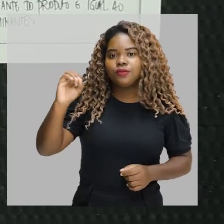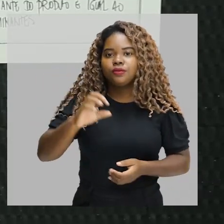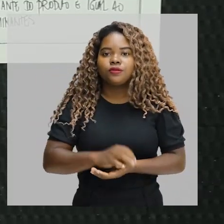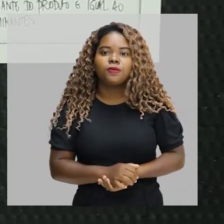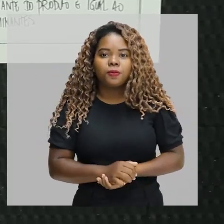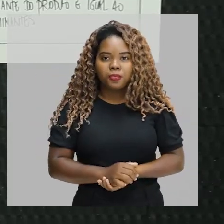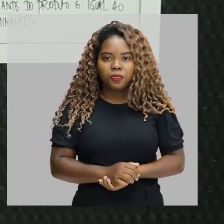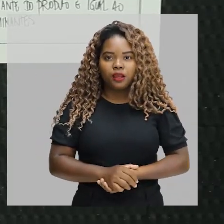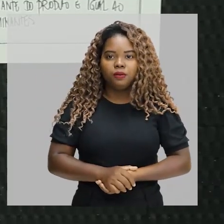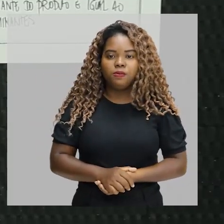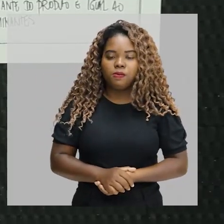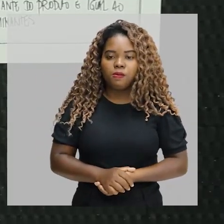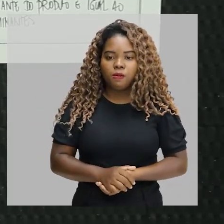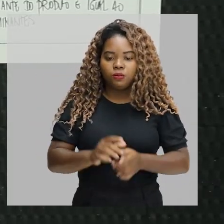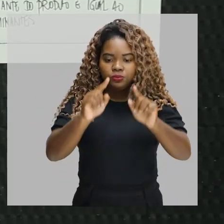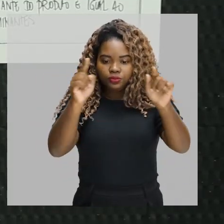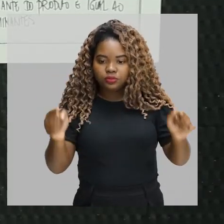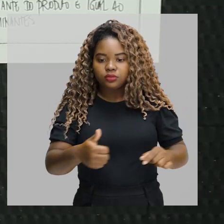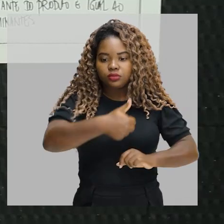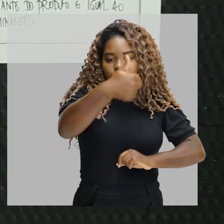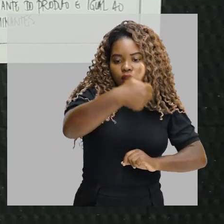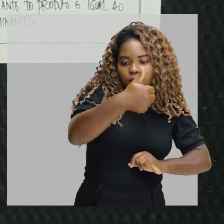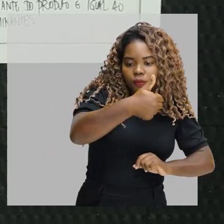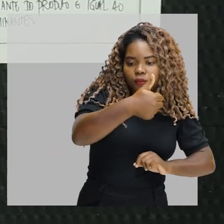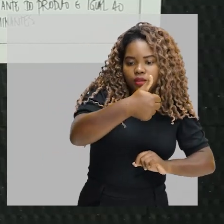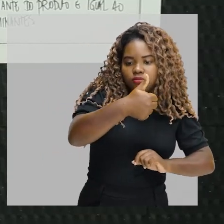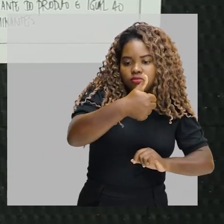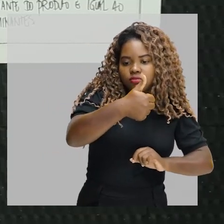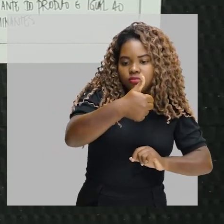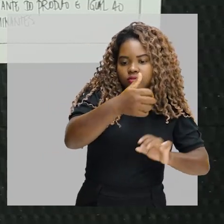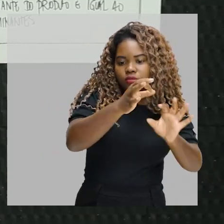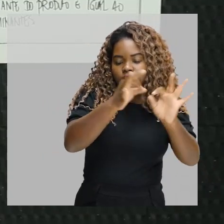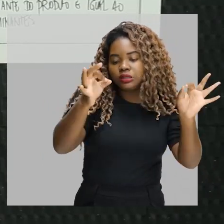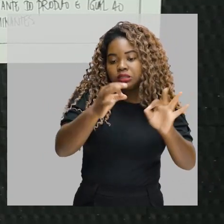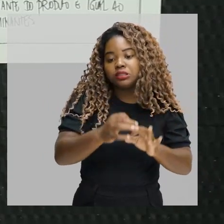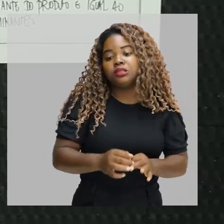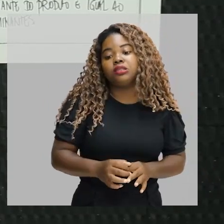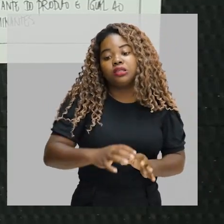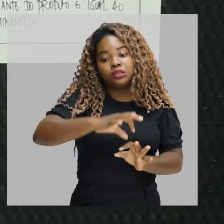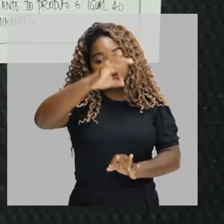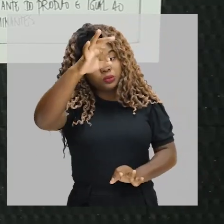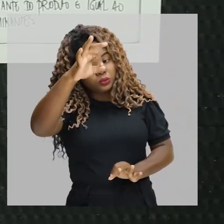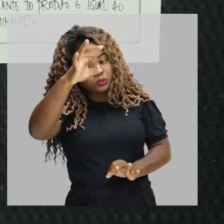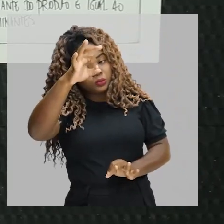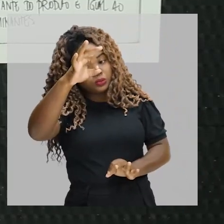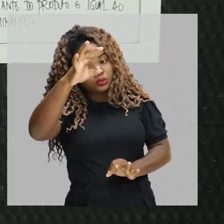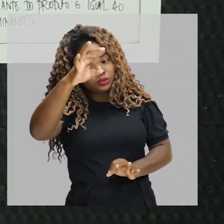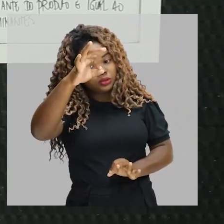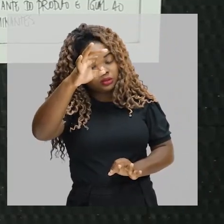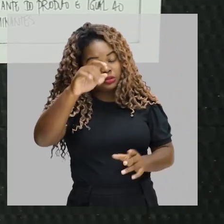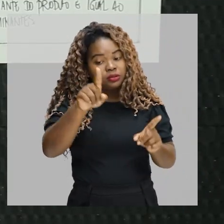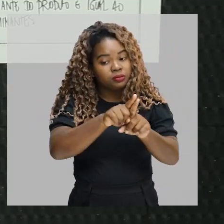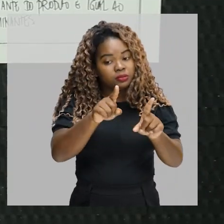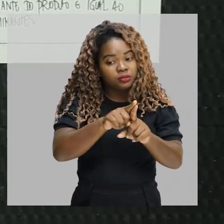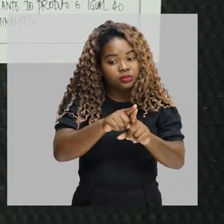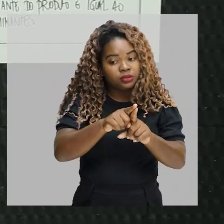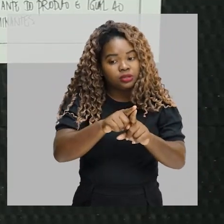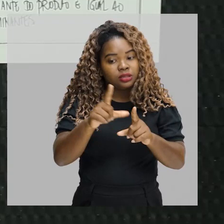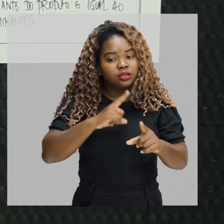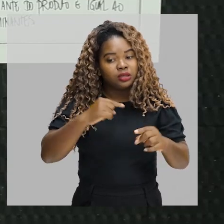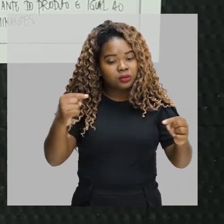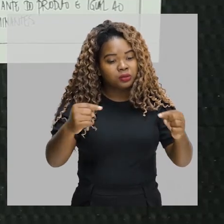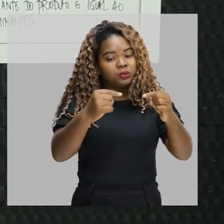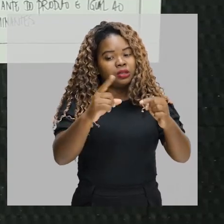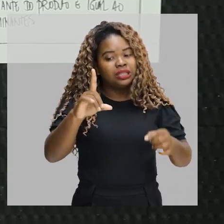matriz possui uma linha ou coluna sendo uma combinação linear das outras. O que é isso? Da